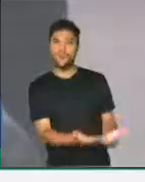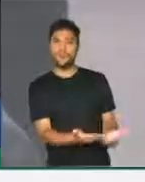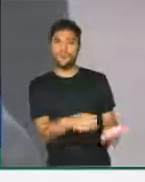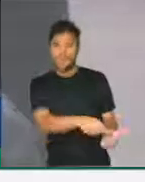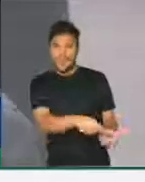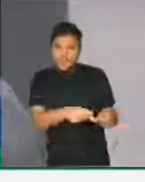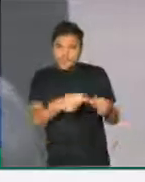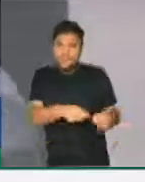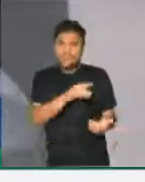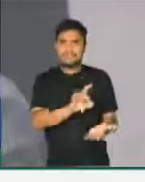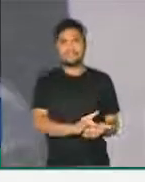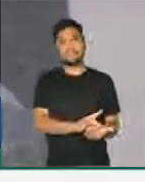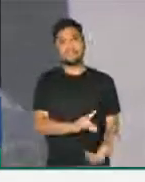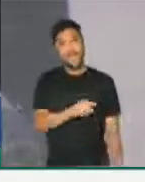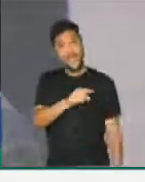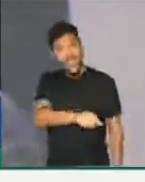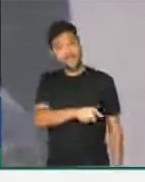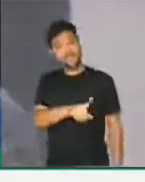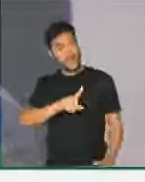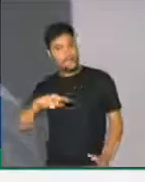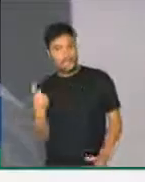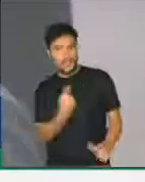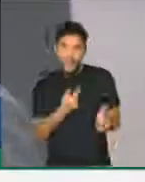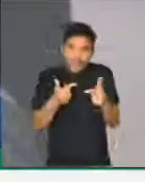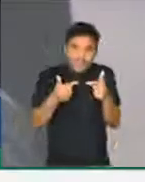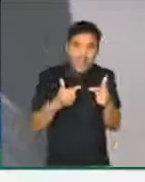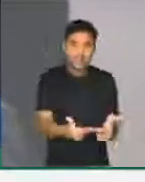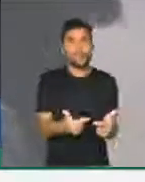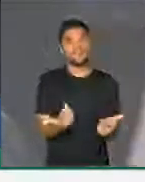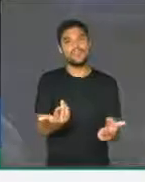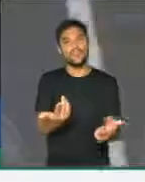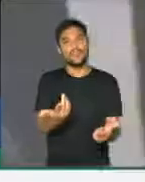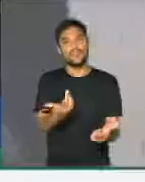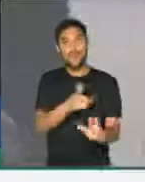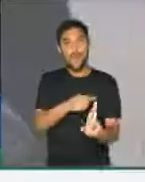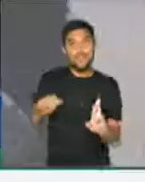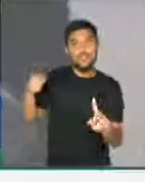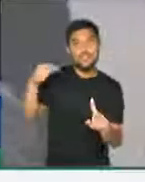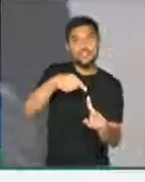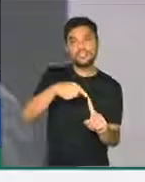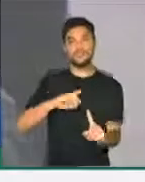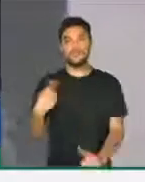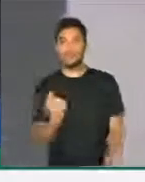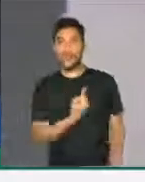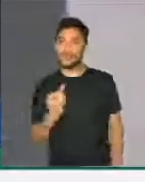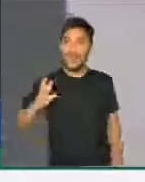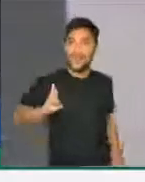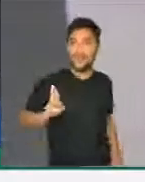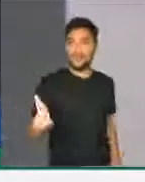mais precisam. Essa é a nossa luta e a razão da gente estar aqui presente